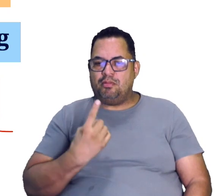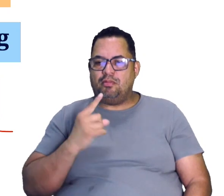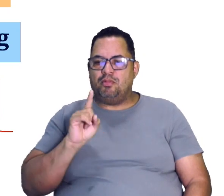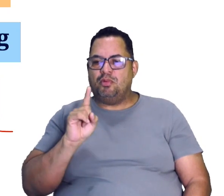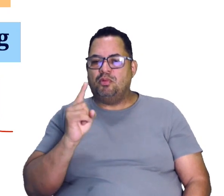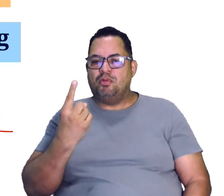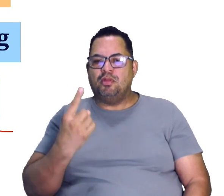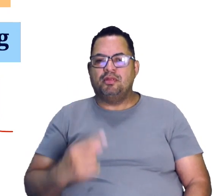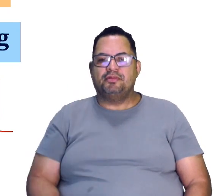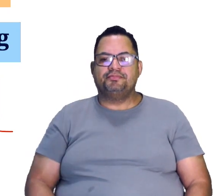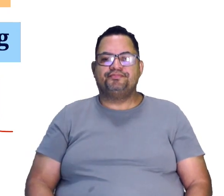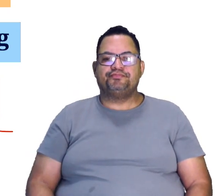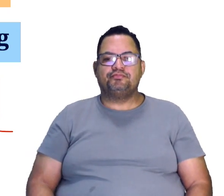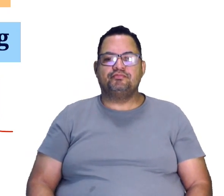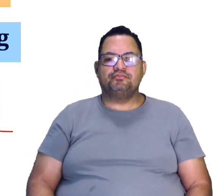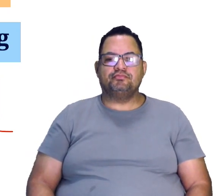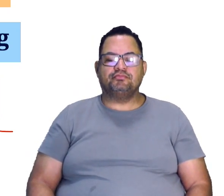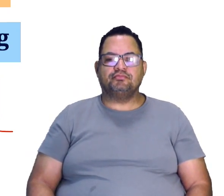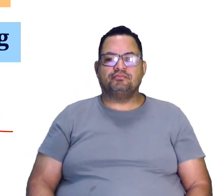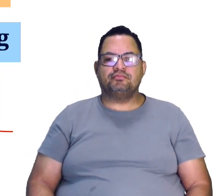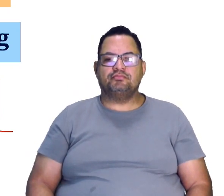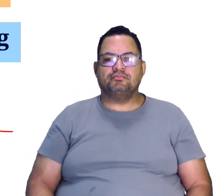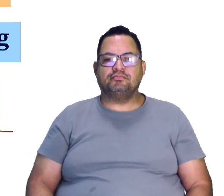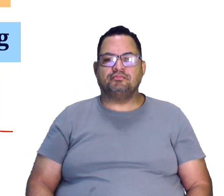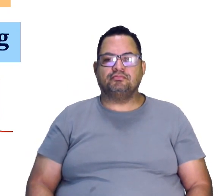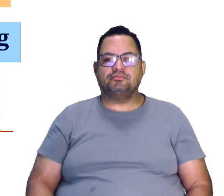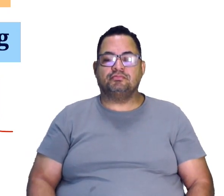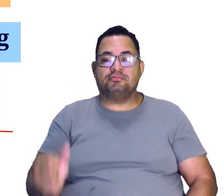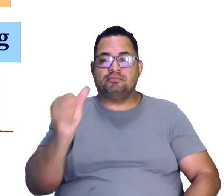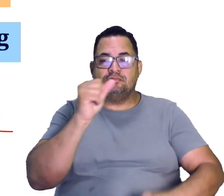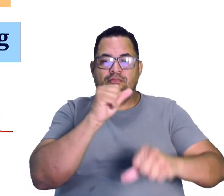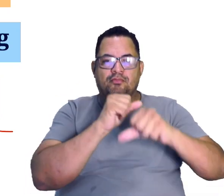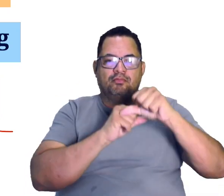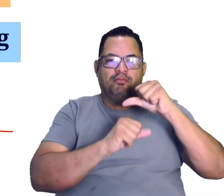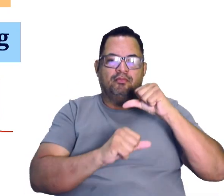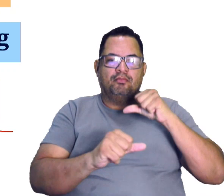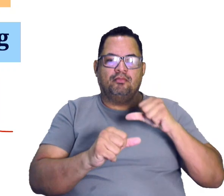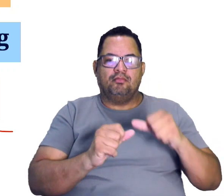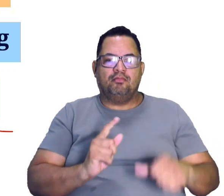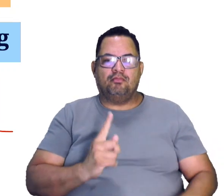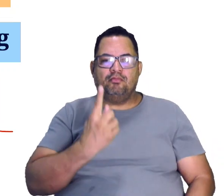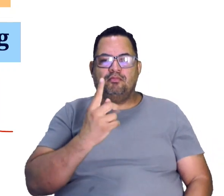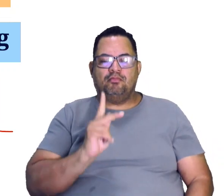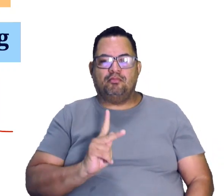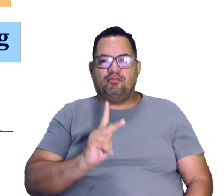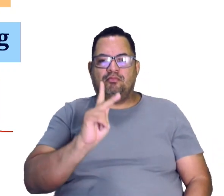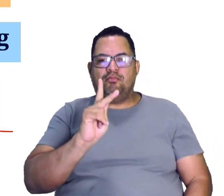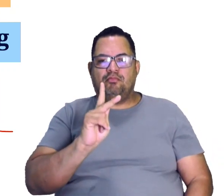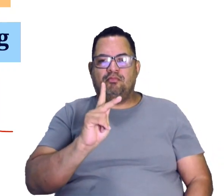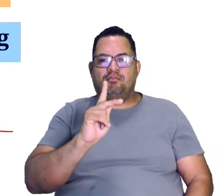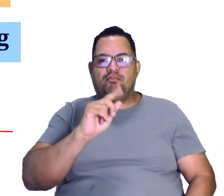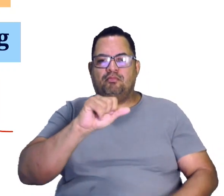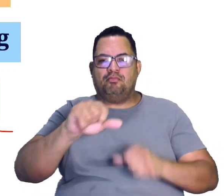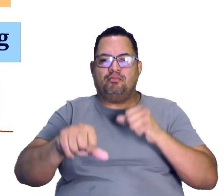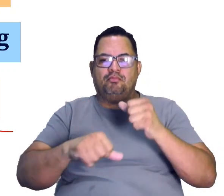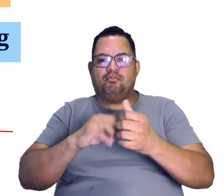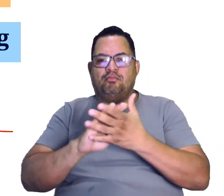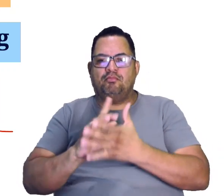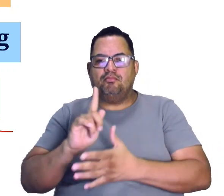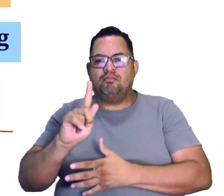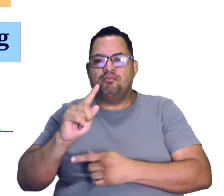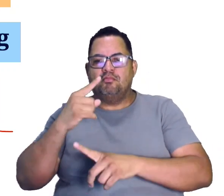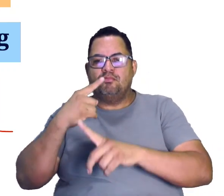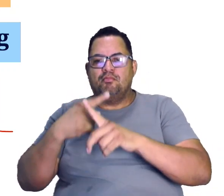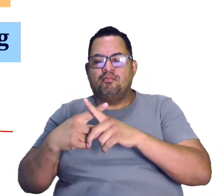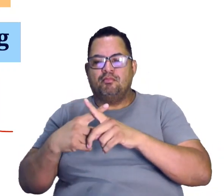vou ter 1.000 gramas. Então, se eu vou converter 1 quilo para grama, basta eu multiplicar